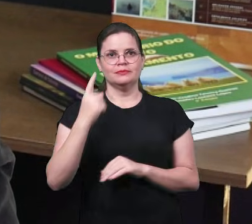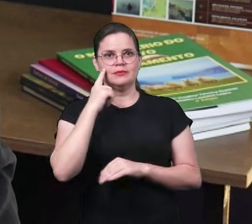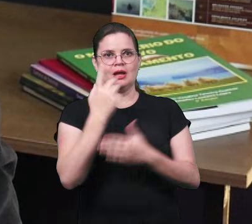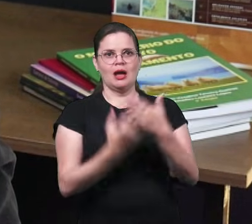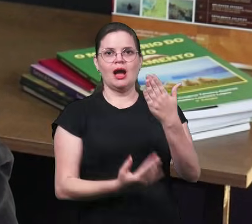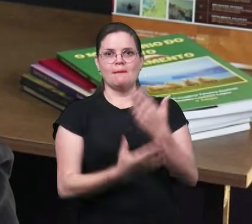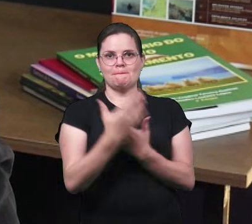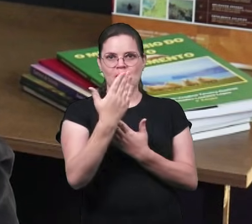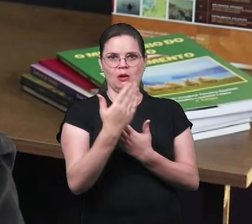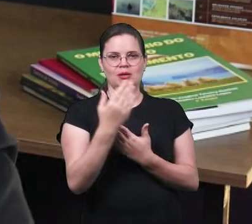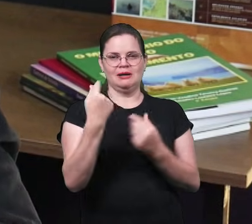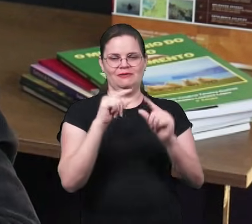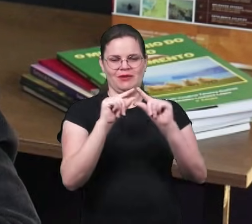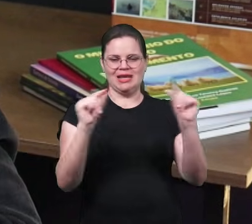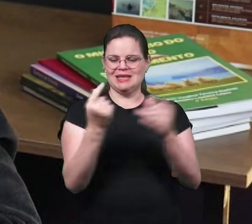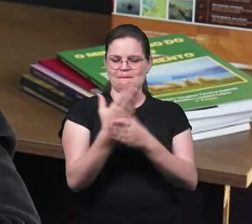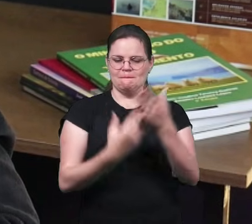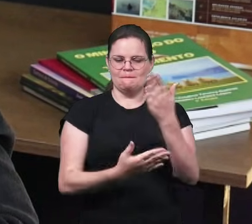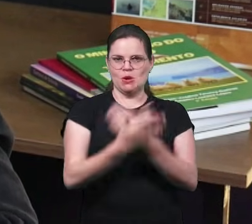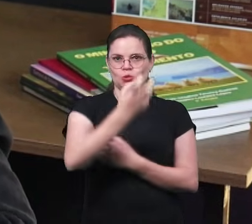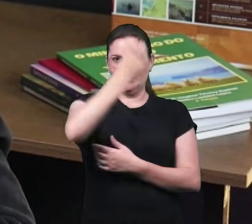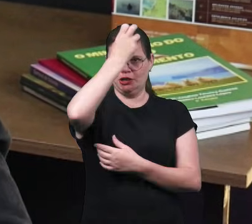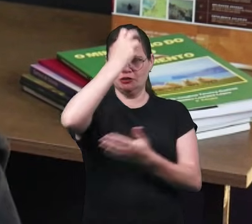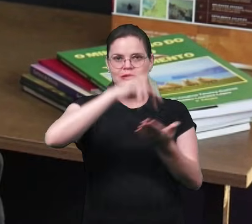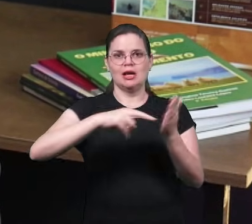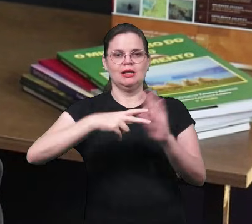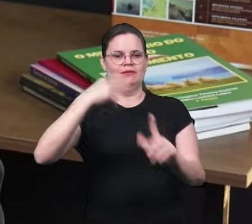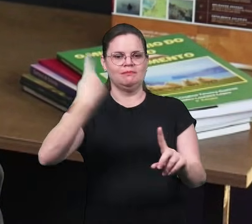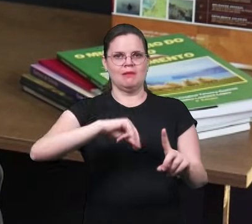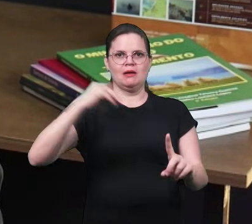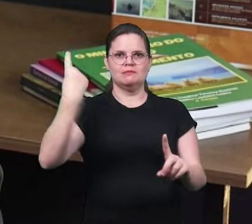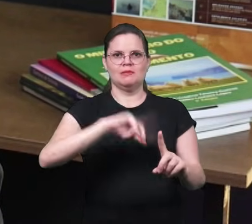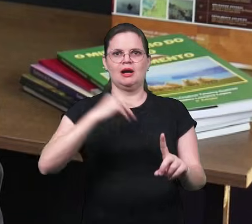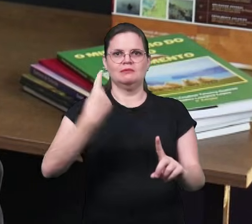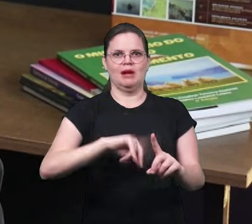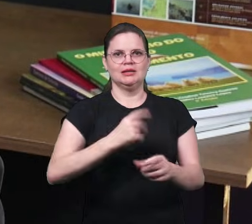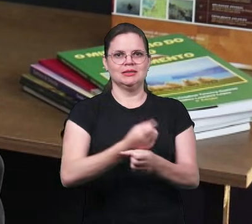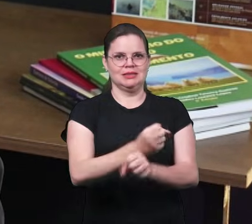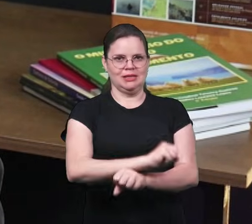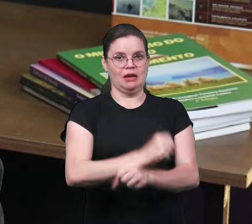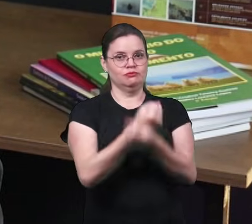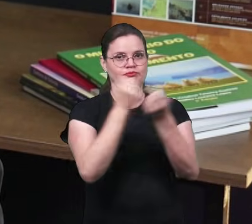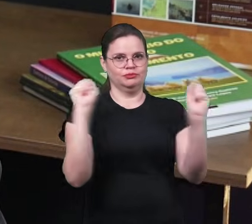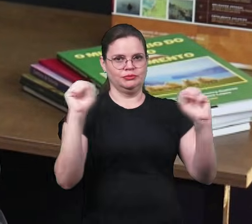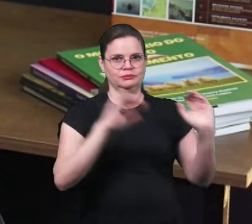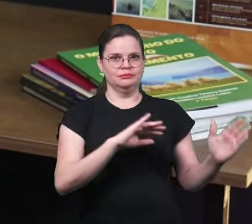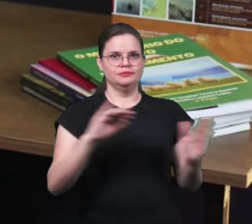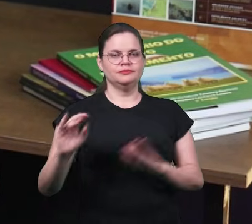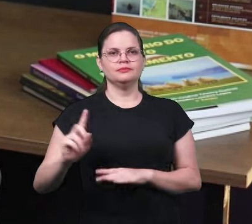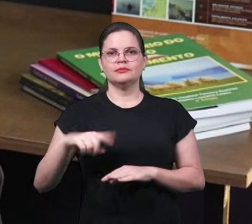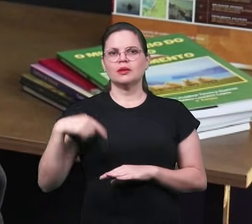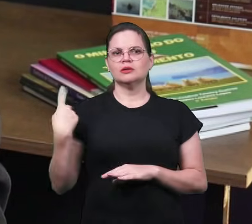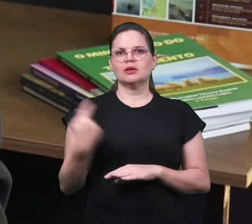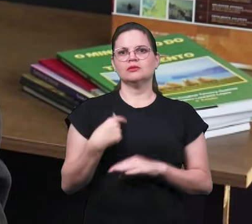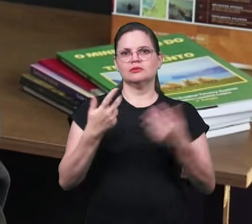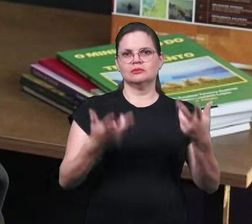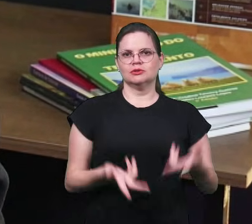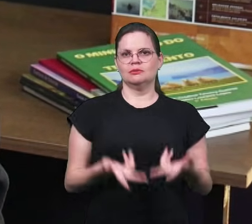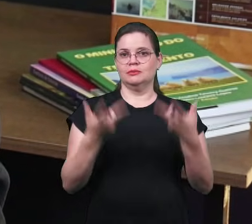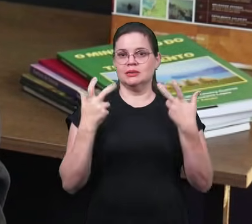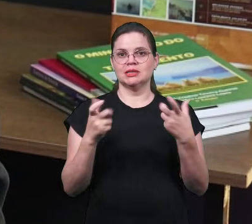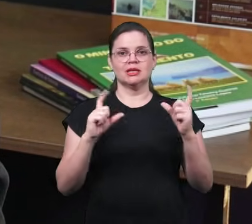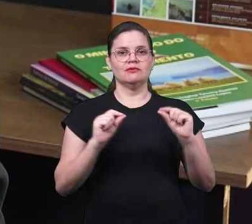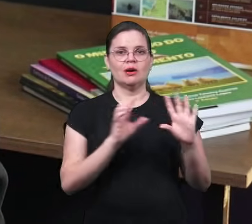vivia escravizado. Né? Então, é todo esse contexto que nós vamos ver aqui, que está ligado à transformação,